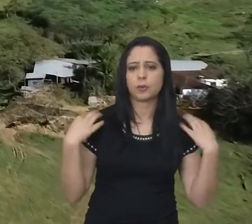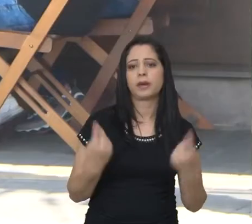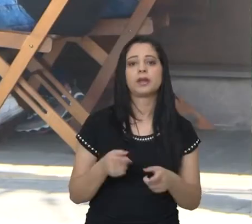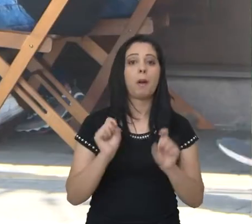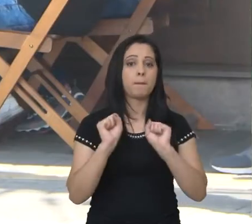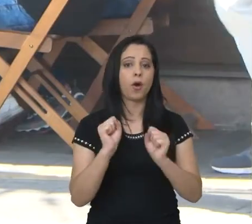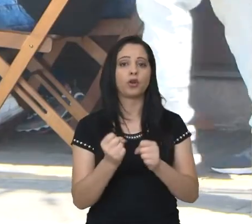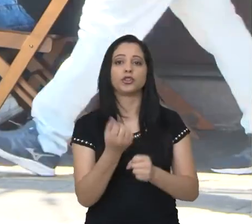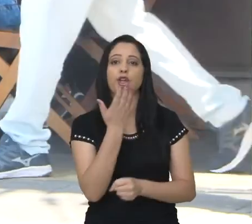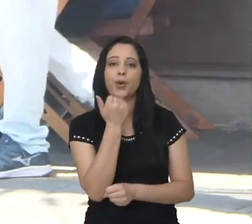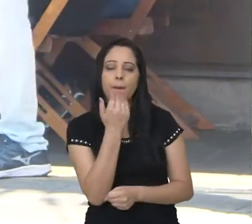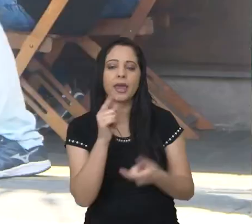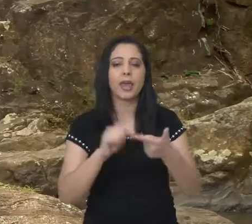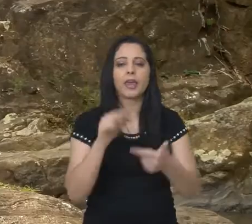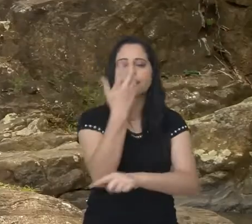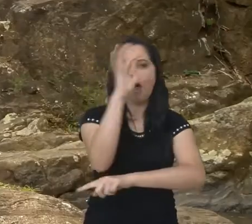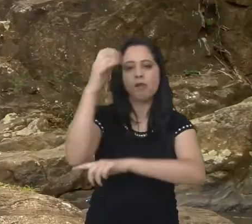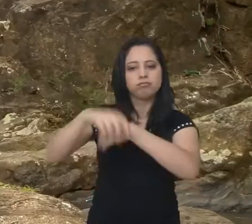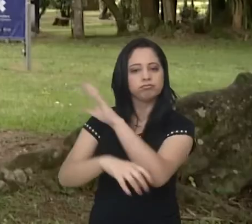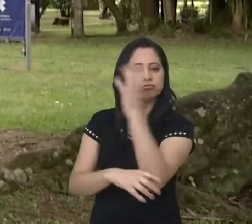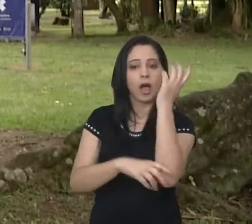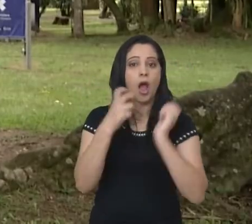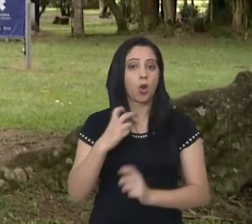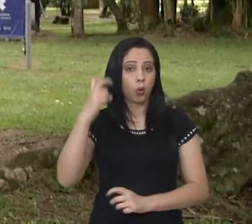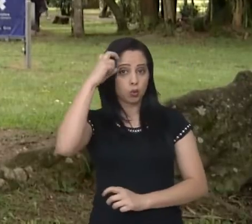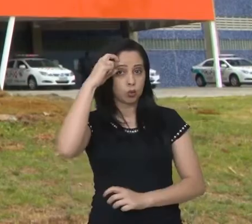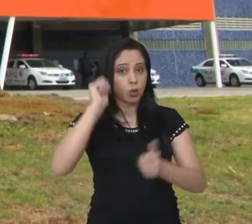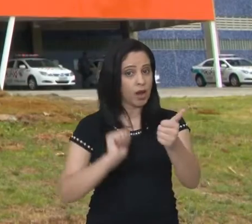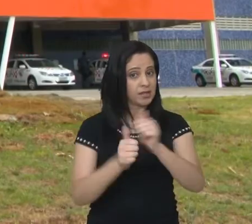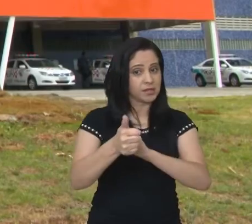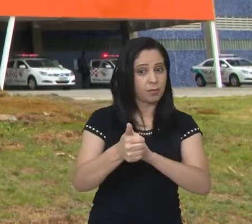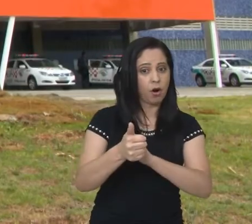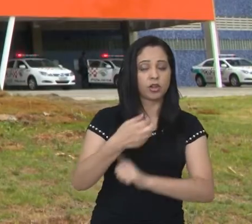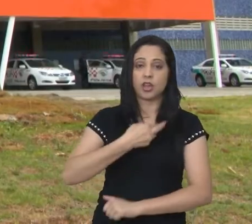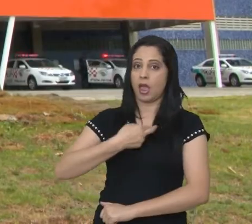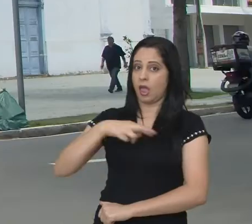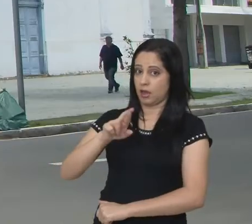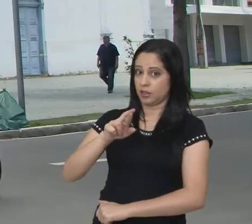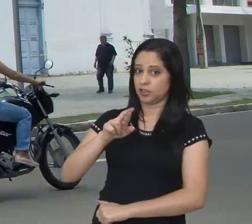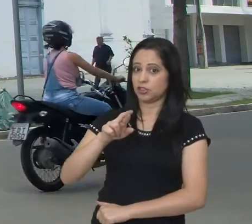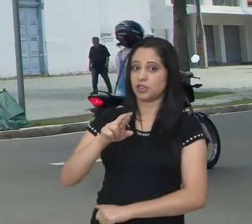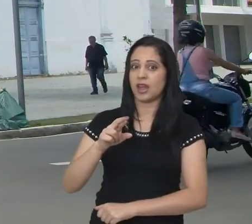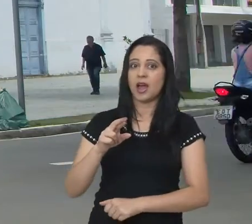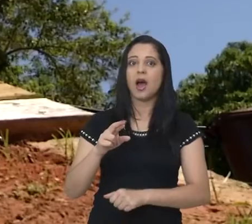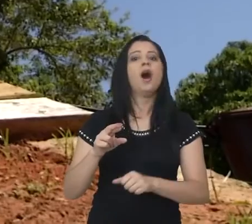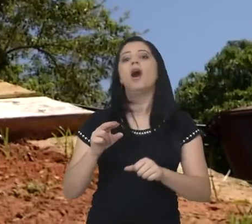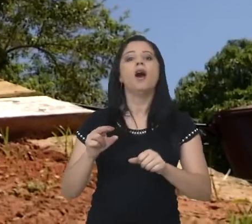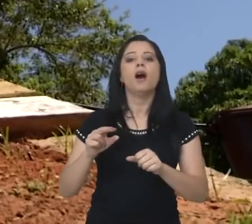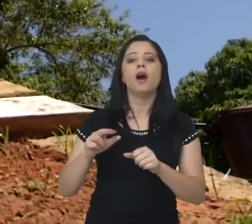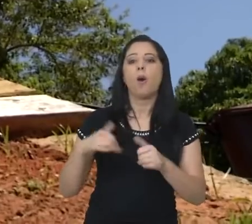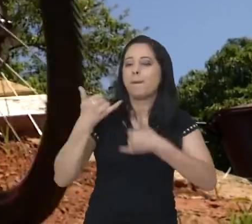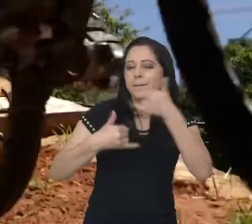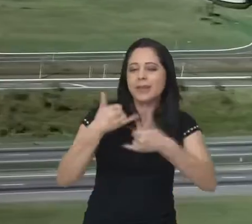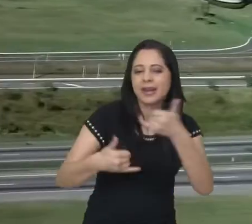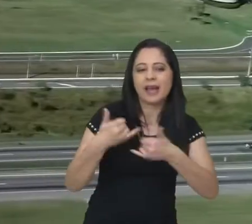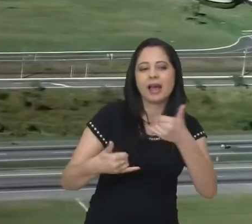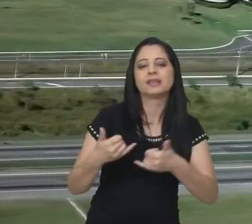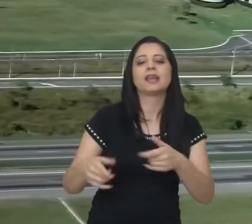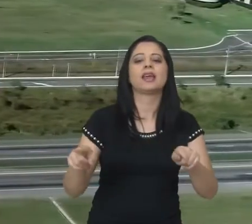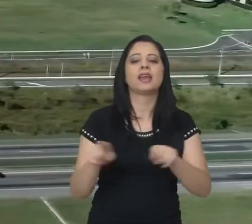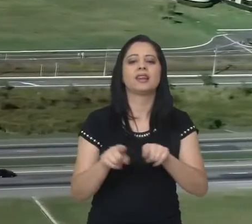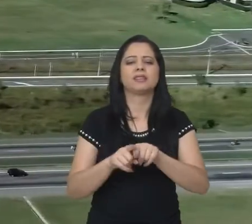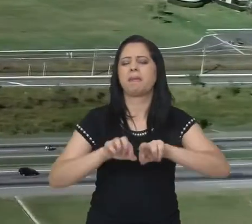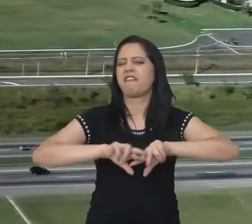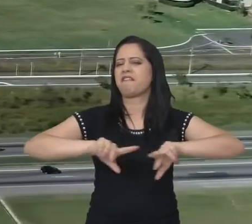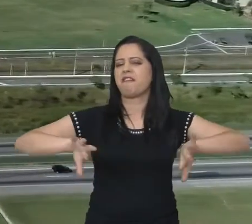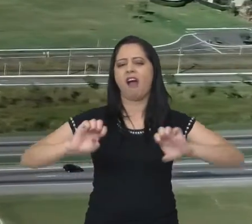ecológico ao gastronômico, rural, cultural, esportivo, religioso, de aventura, de